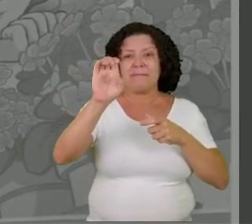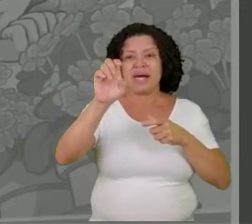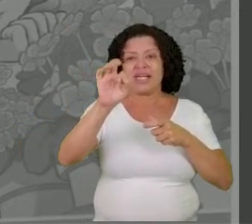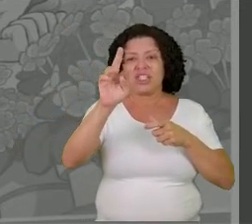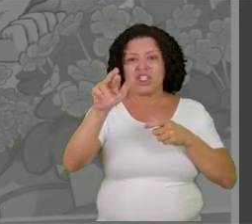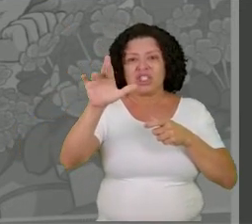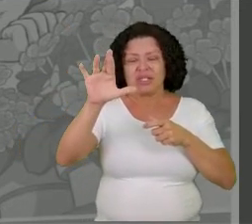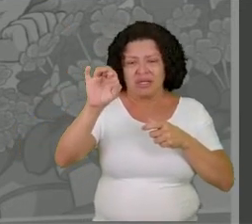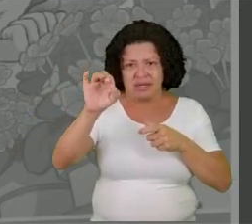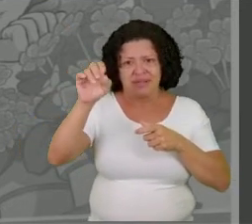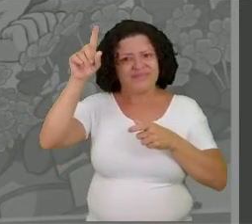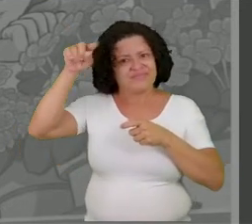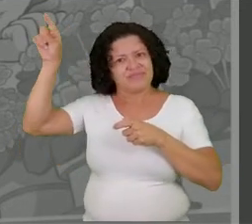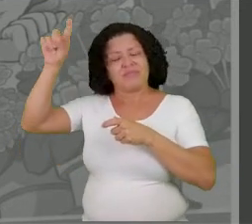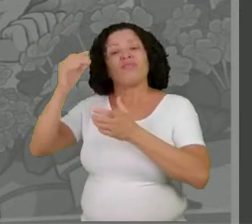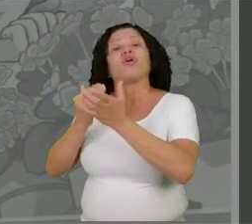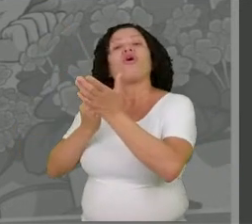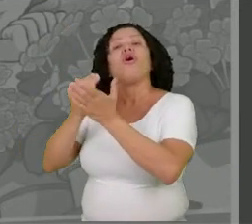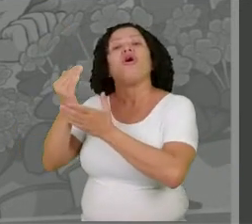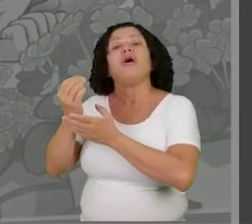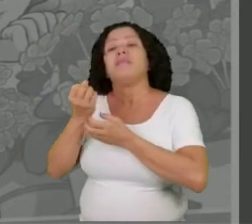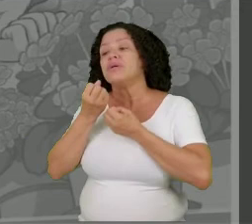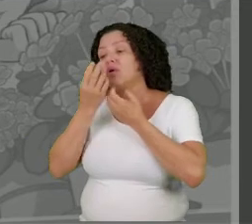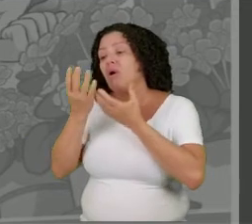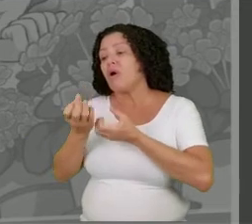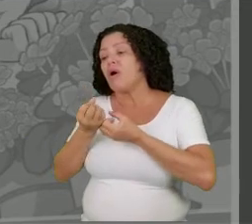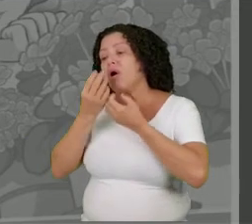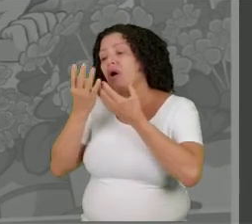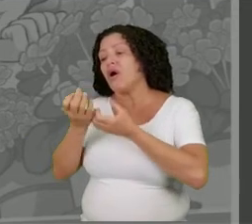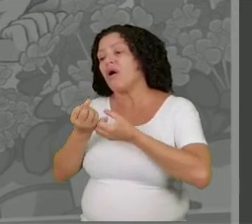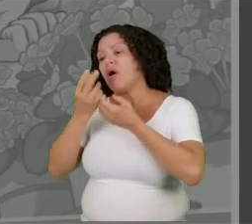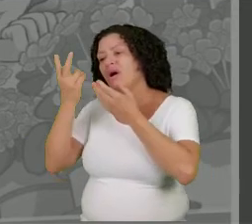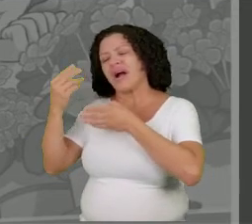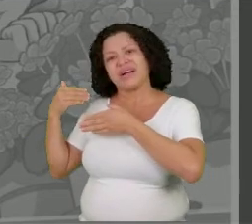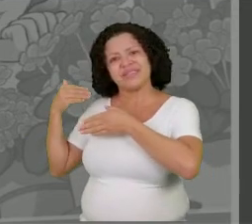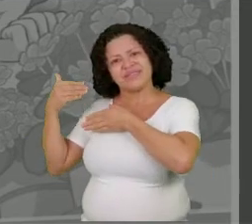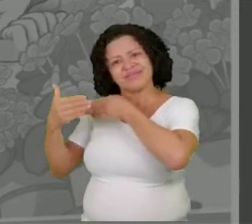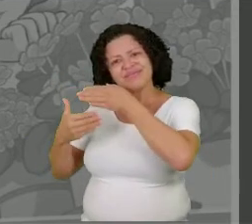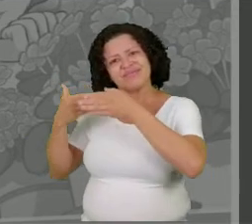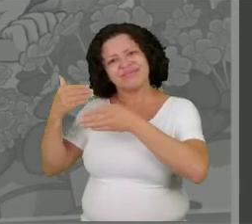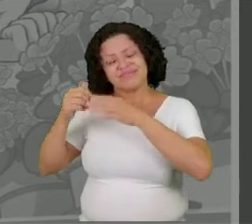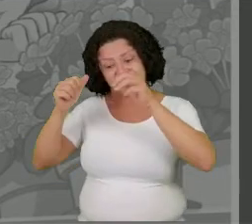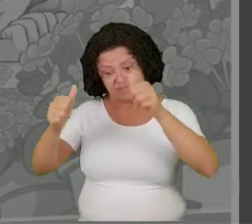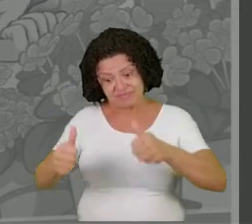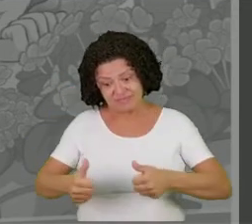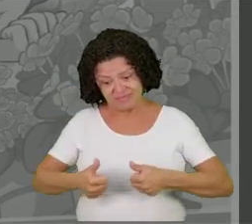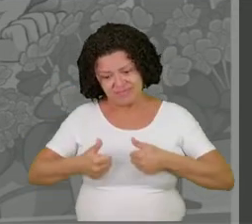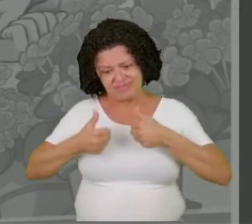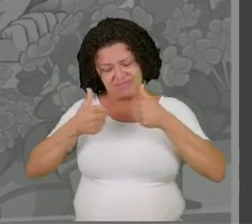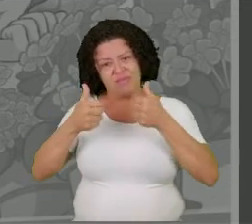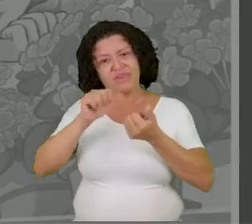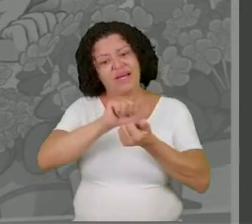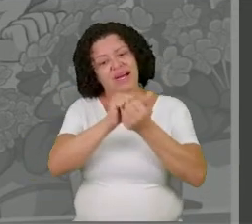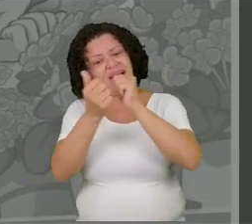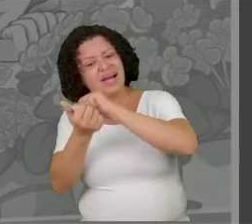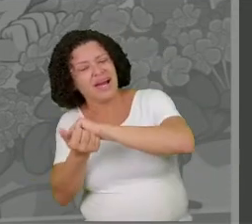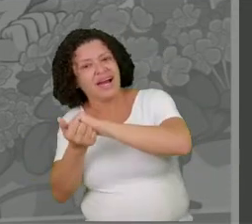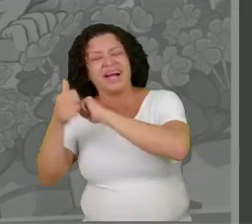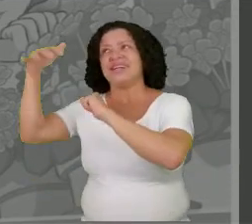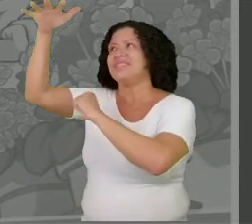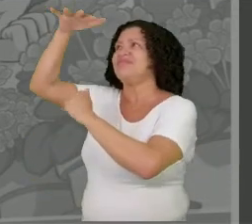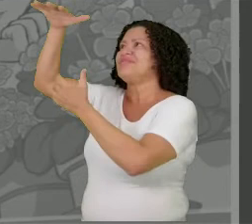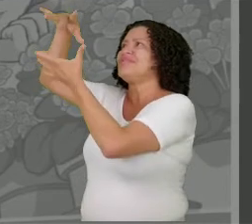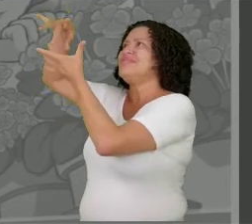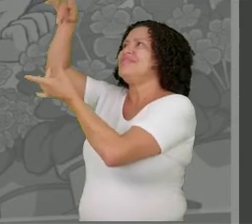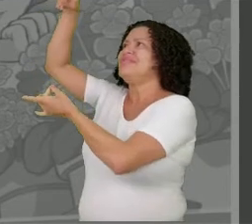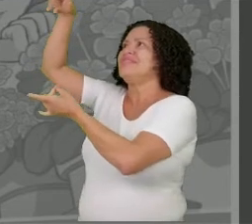São Sebastião, acorda no hospital daquela colônia e começa a contar um pouquinho do processo de recuperação,